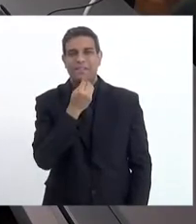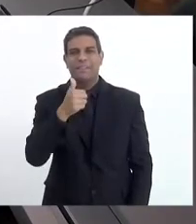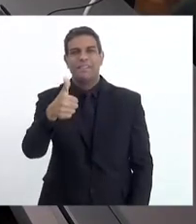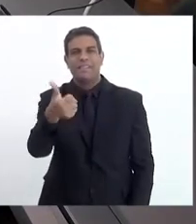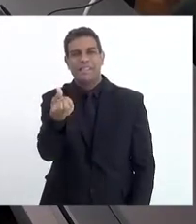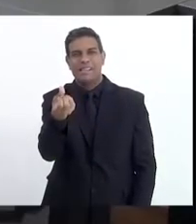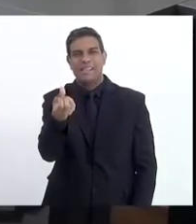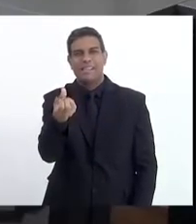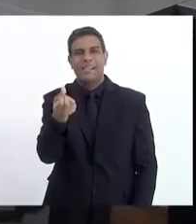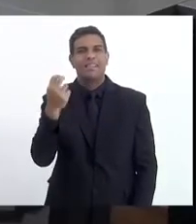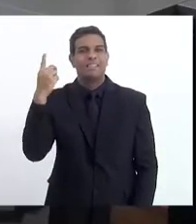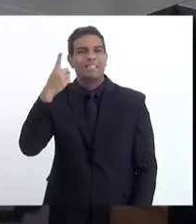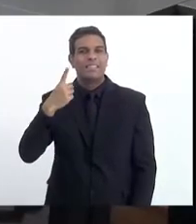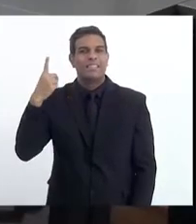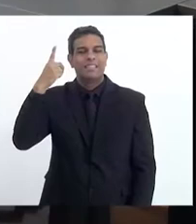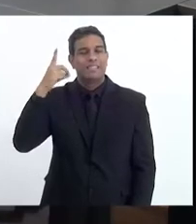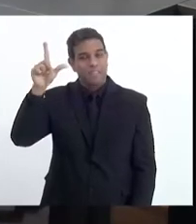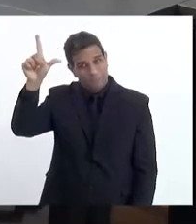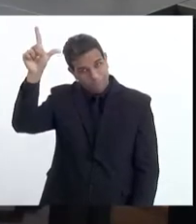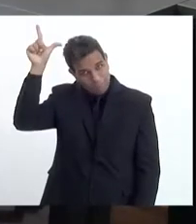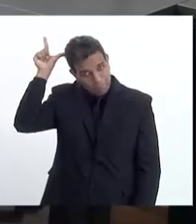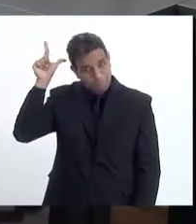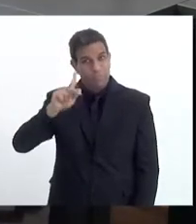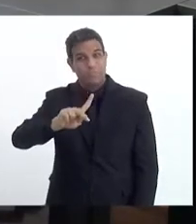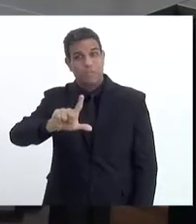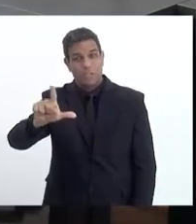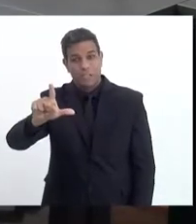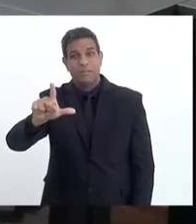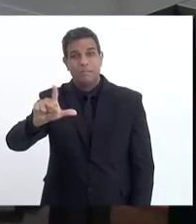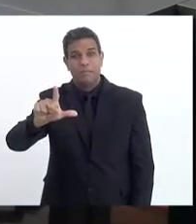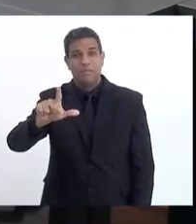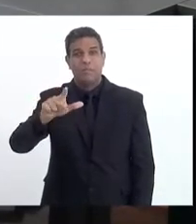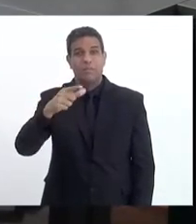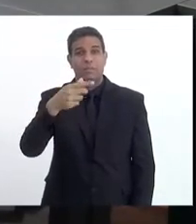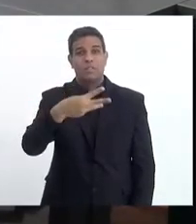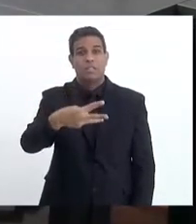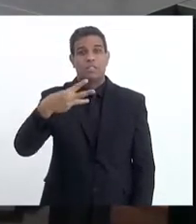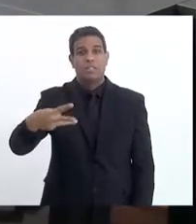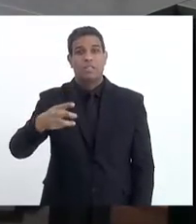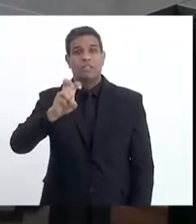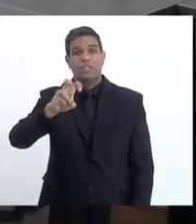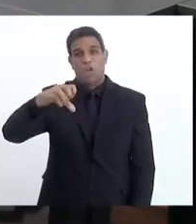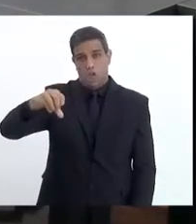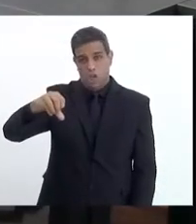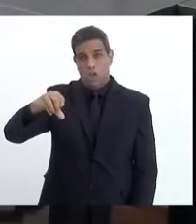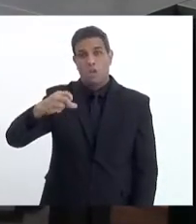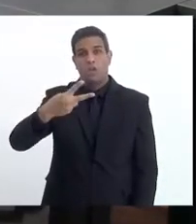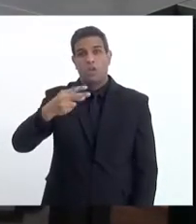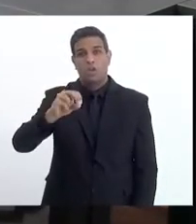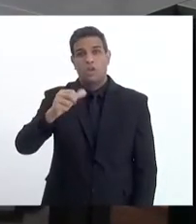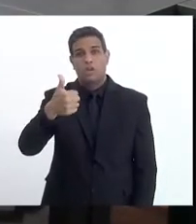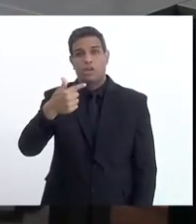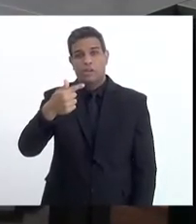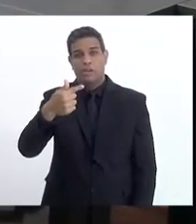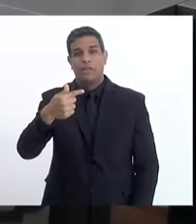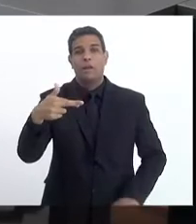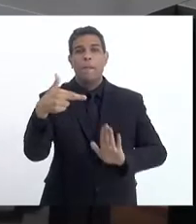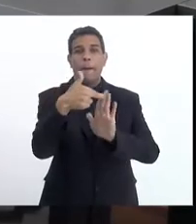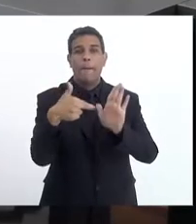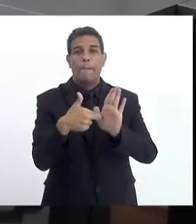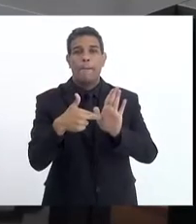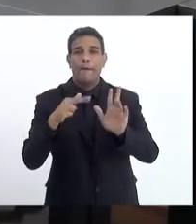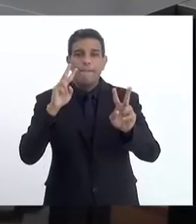Projeto, deputado relator, deputado Luiz Paulo. Projeto de lei 3359/2017, autoria do deputado Paulo Ramos, parecer